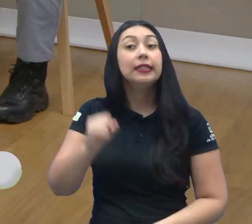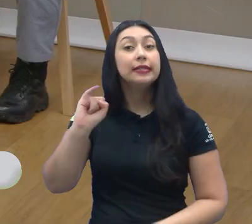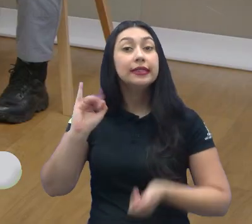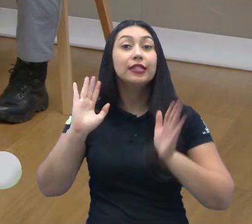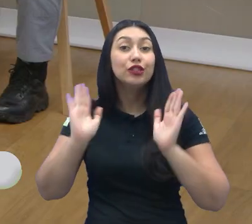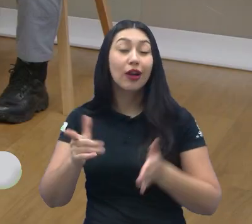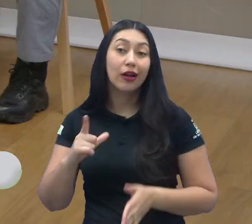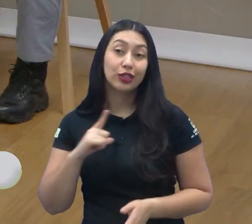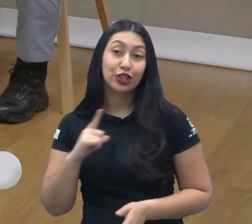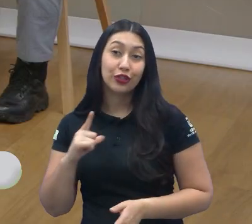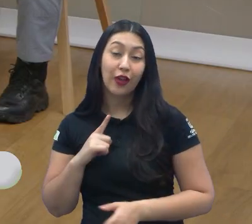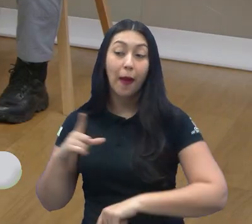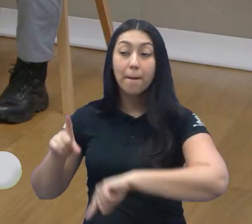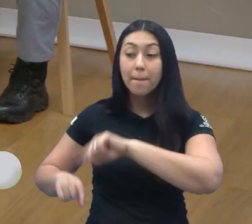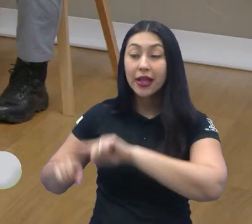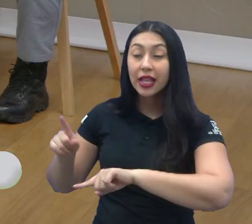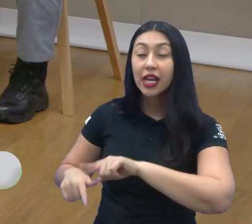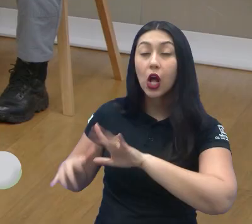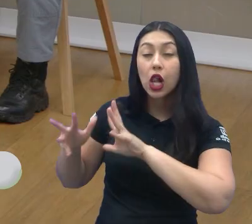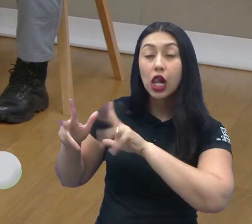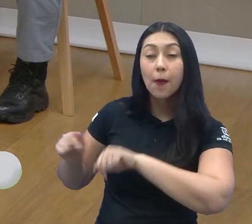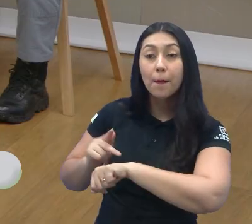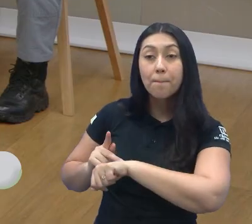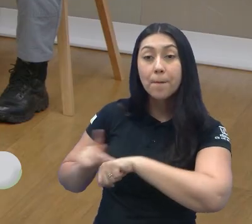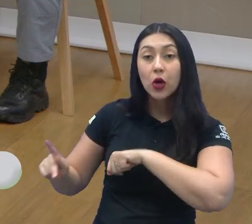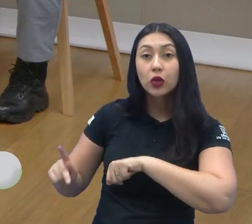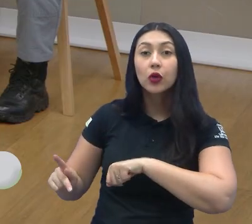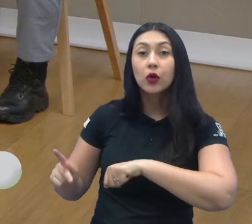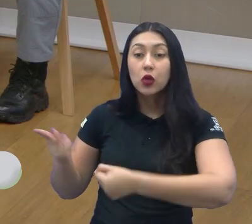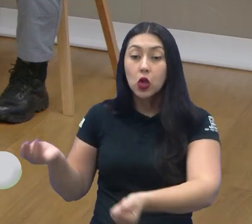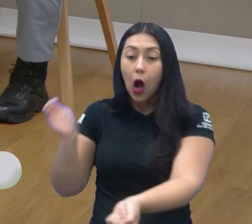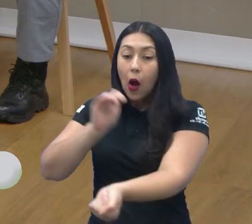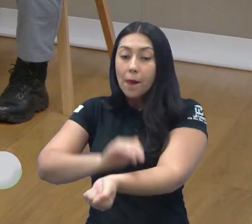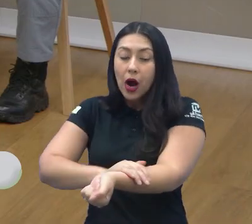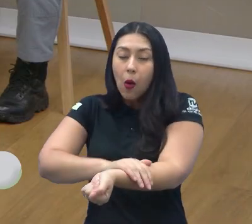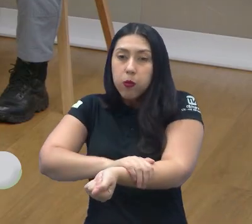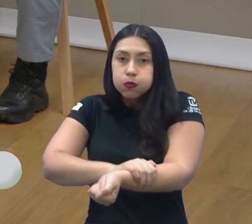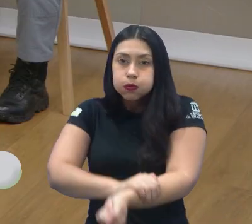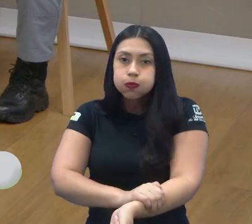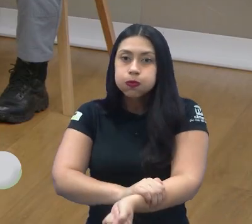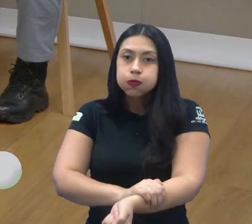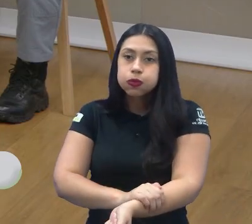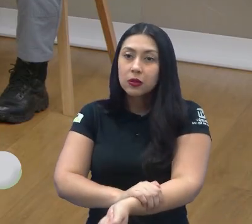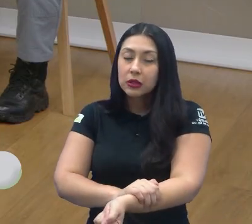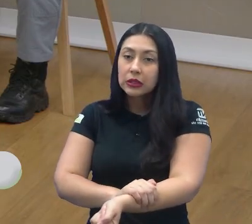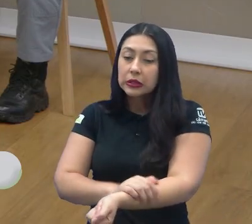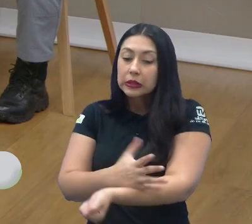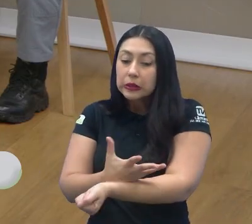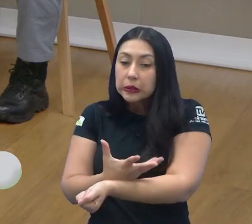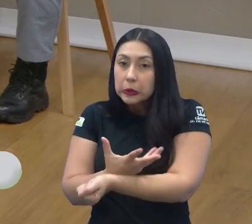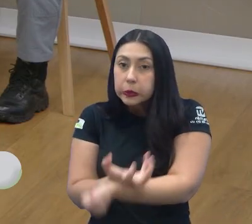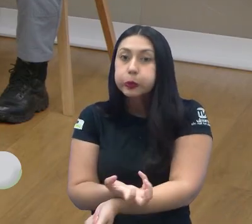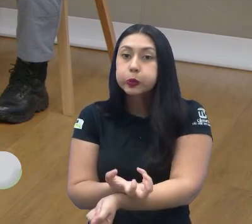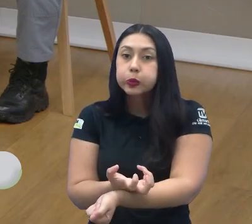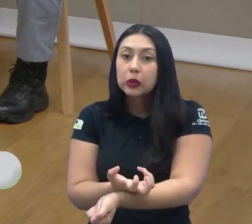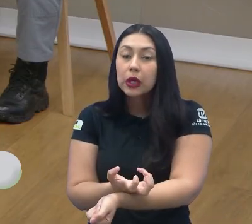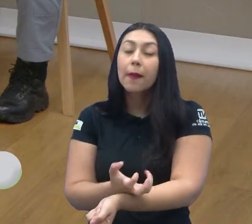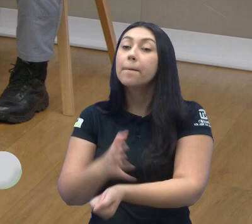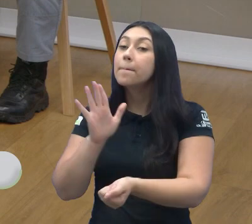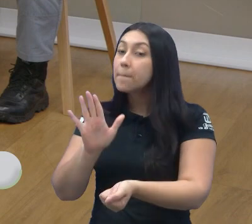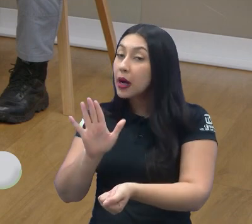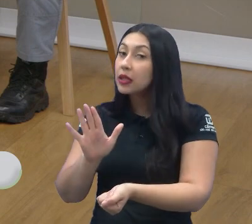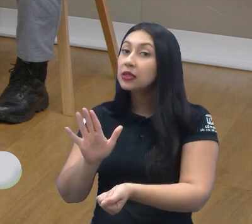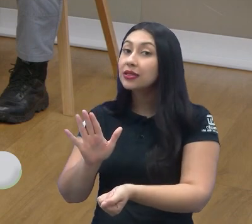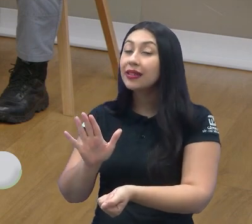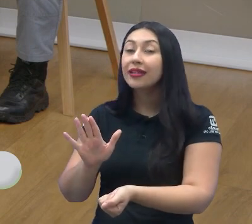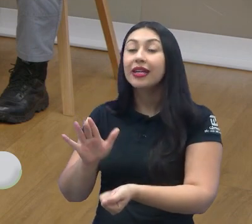é esterilizado, você vai fazer essa pressão, já conter o sangramento ali naquele momento e com material limpo, ao invés de pegar